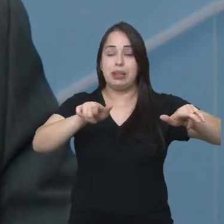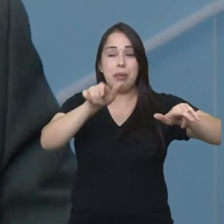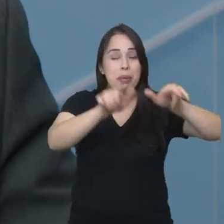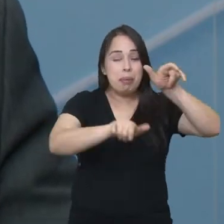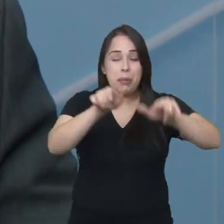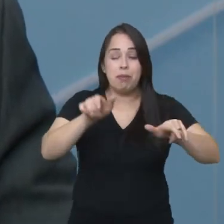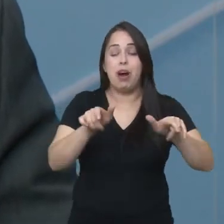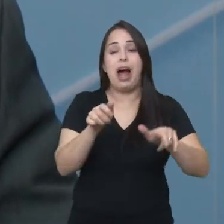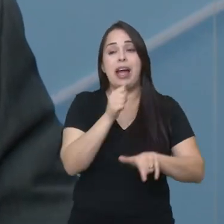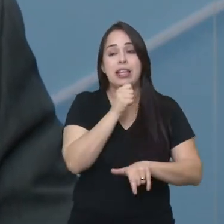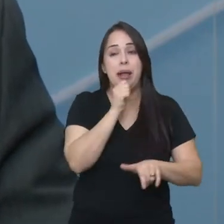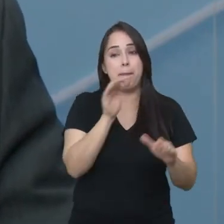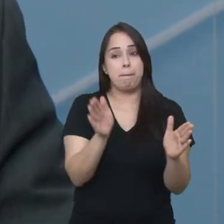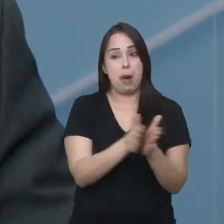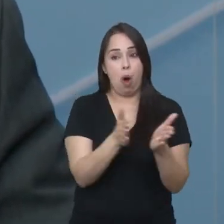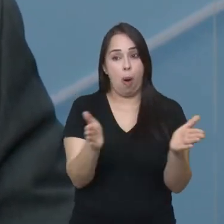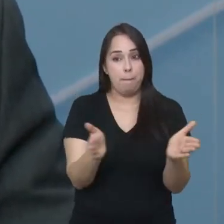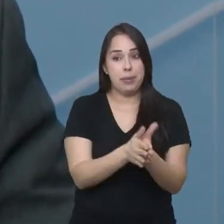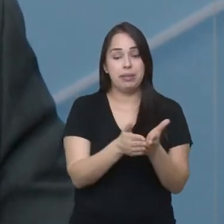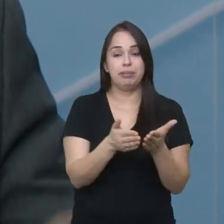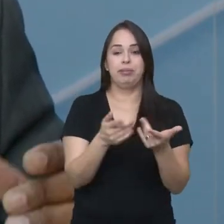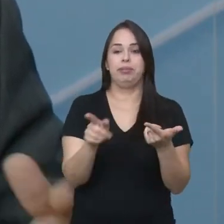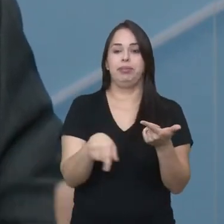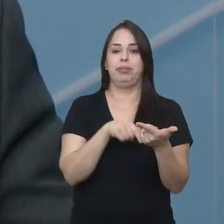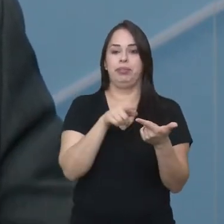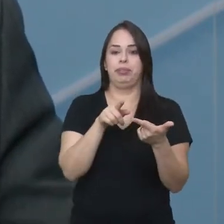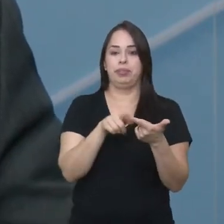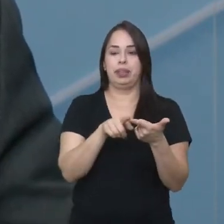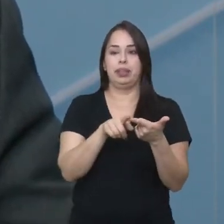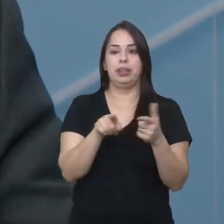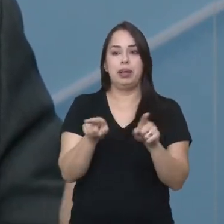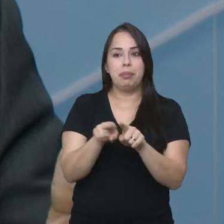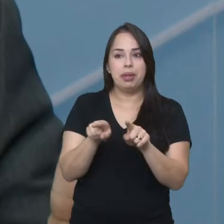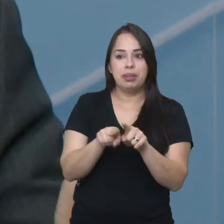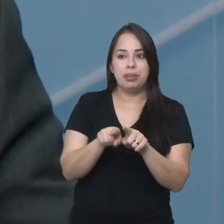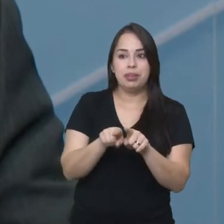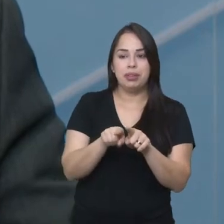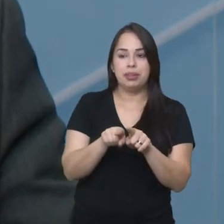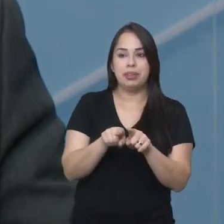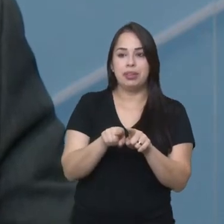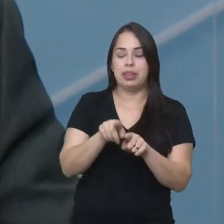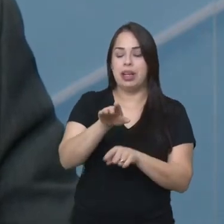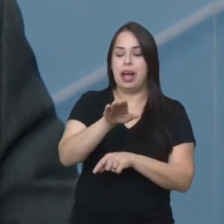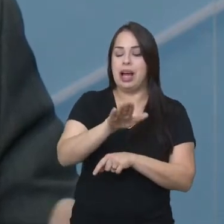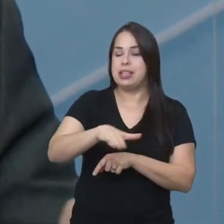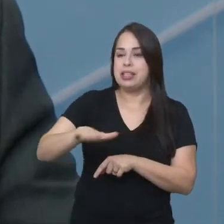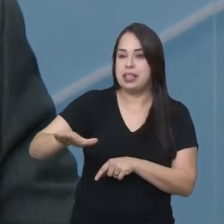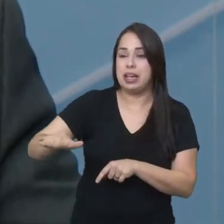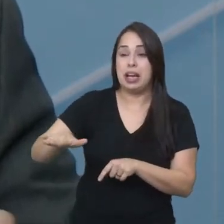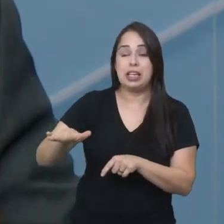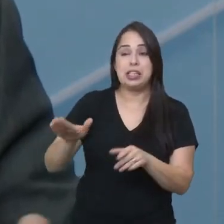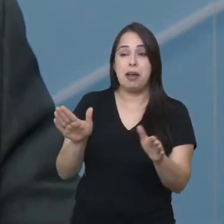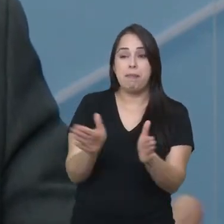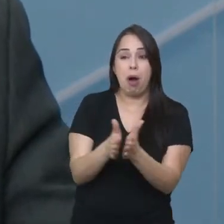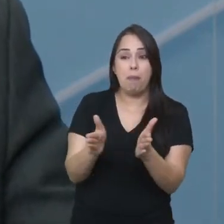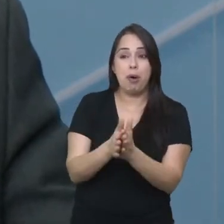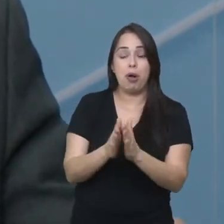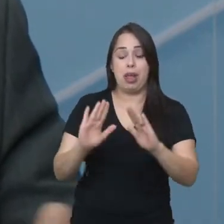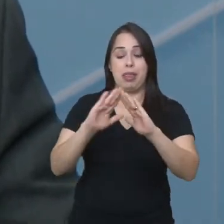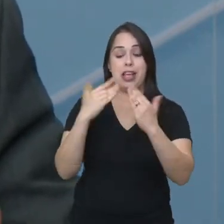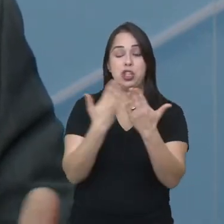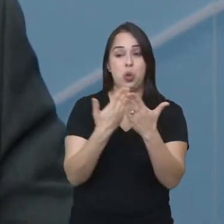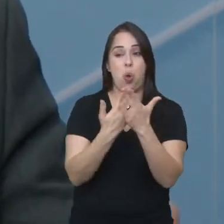empobrecida, nós ainda temos uma população infanto-juvenil bastante estigmatizada, pobre, fora da